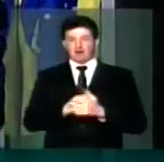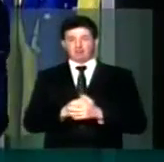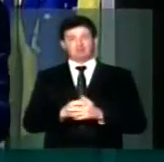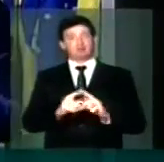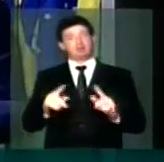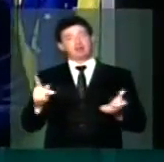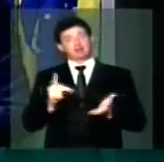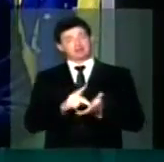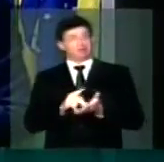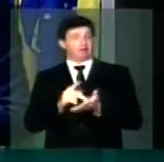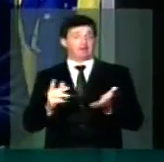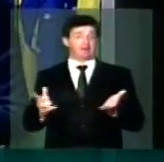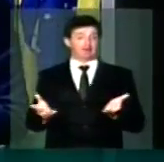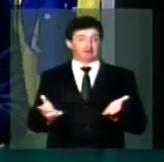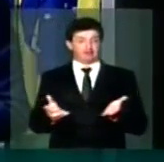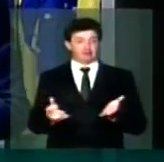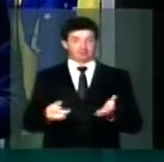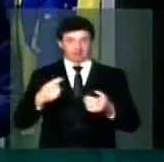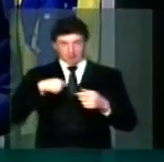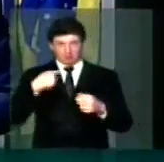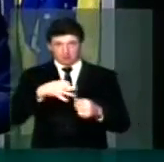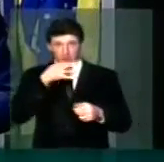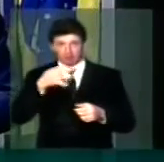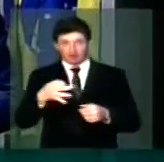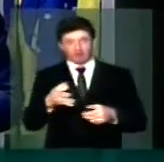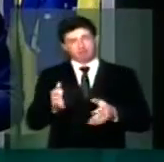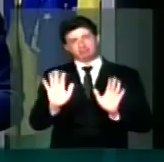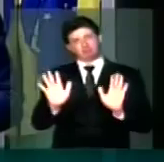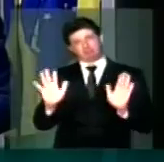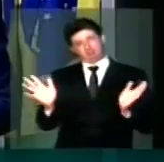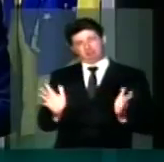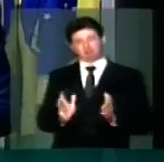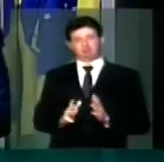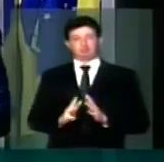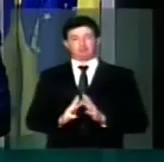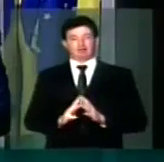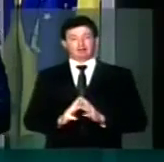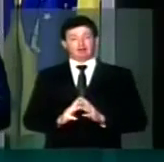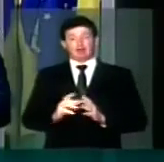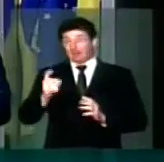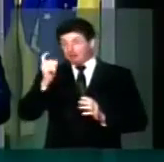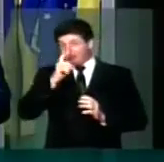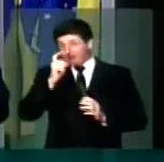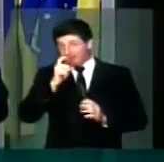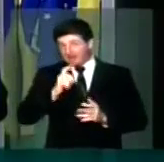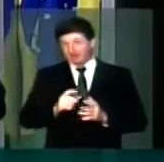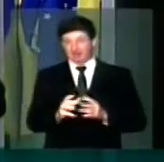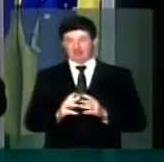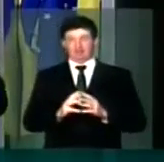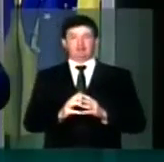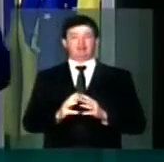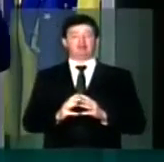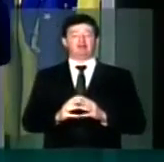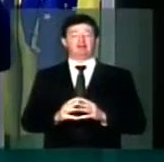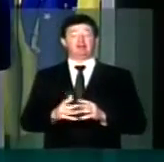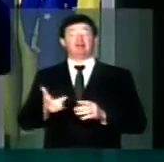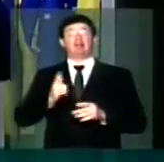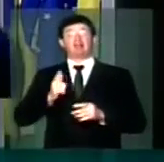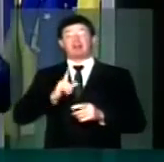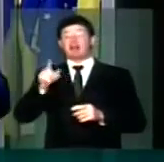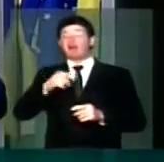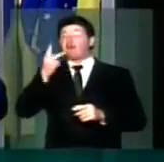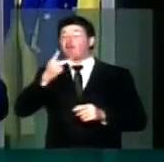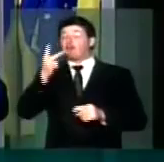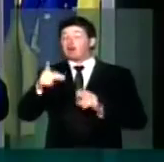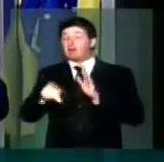dispensa absolutamente qualquer comentário. A mentira está nas